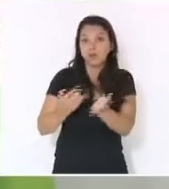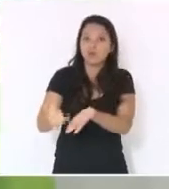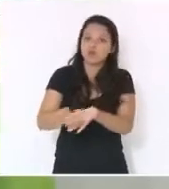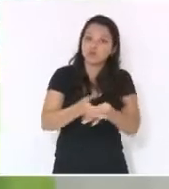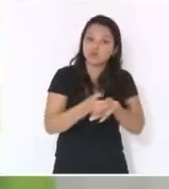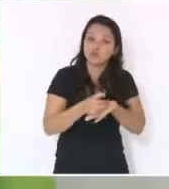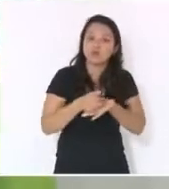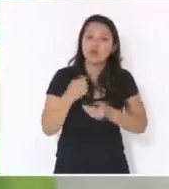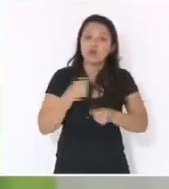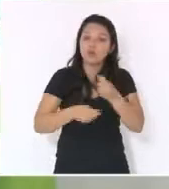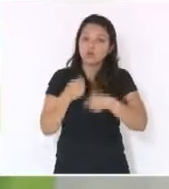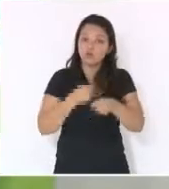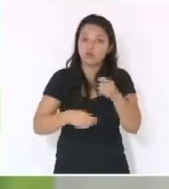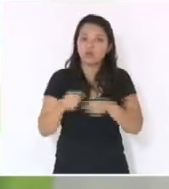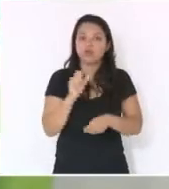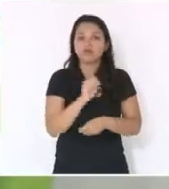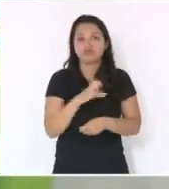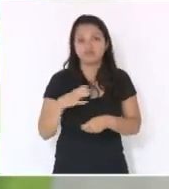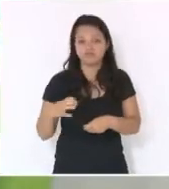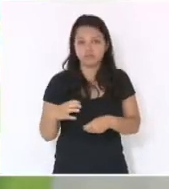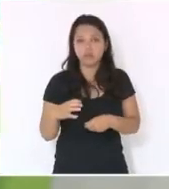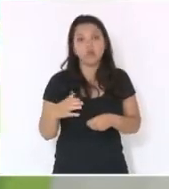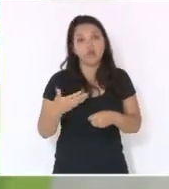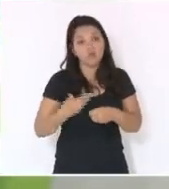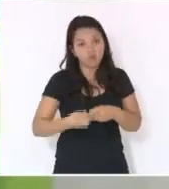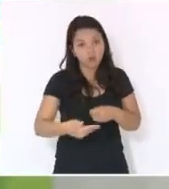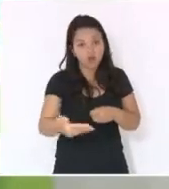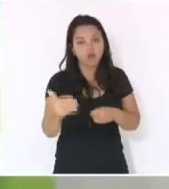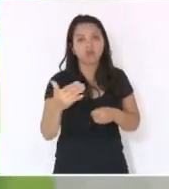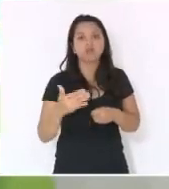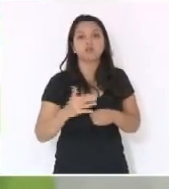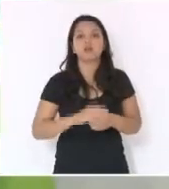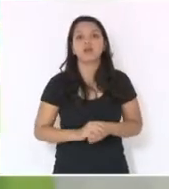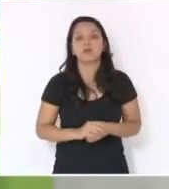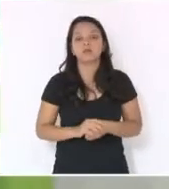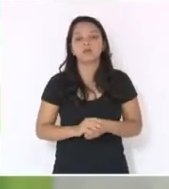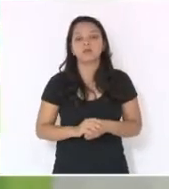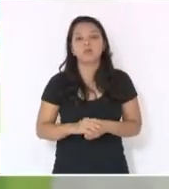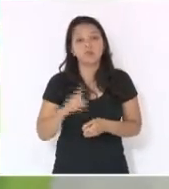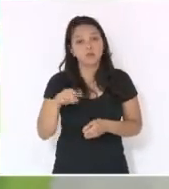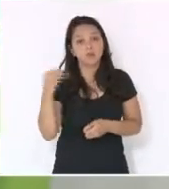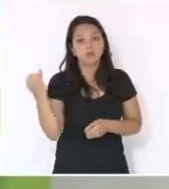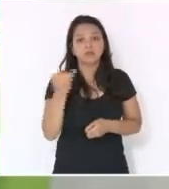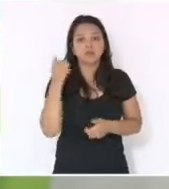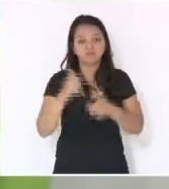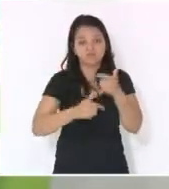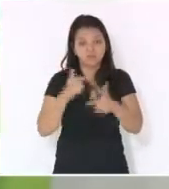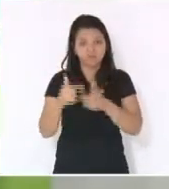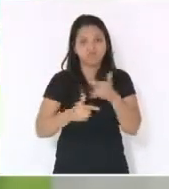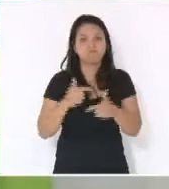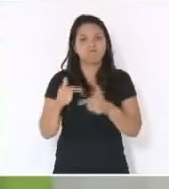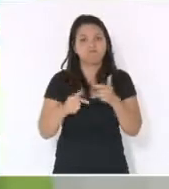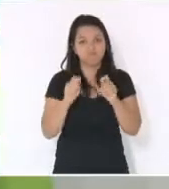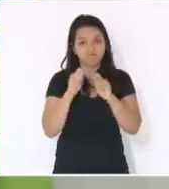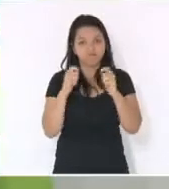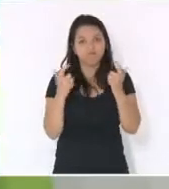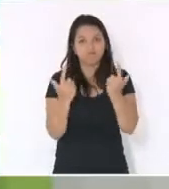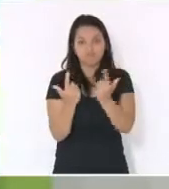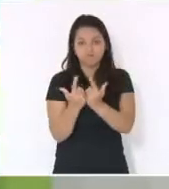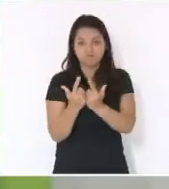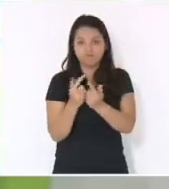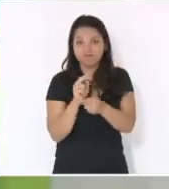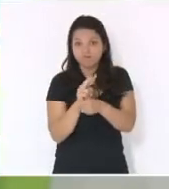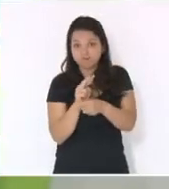está com mais essa ação reparada, a importância do trabalho da Assembleia Legislativa, vigilante a